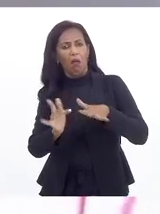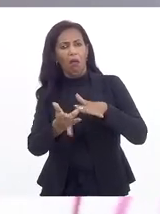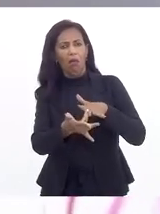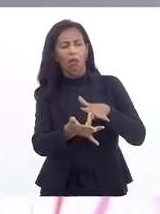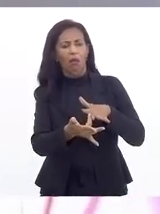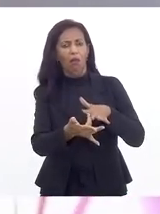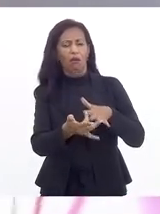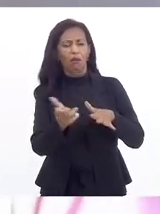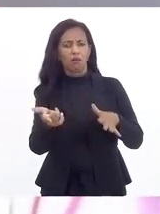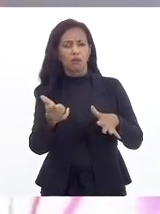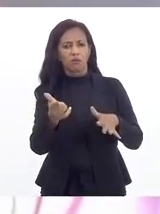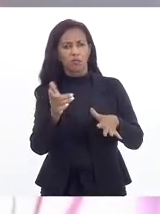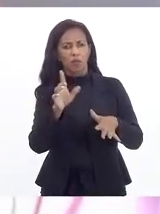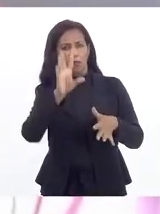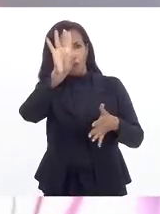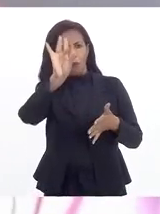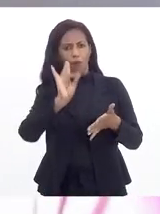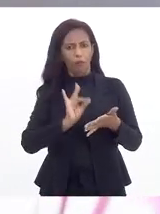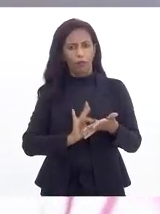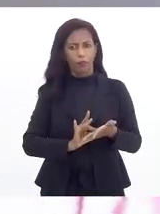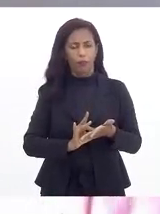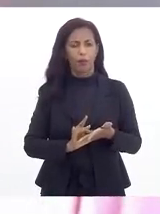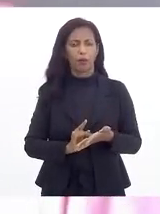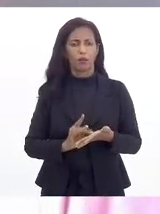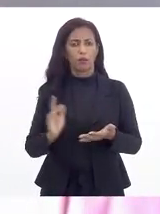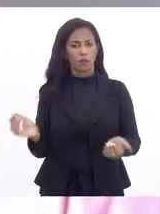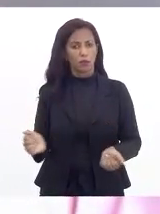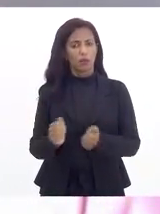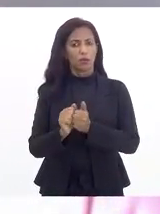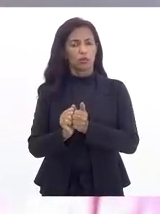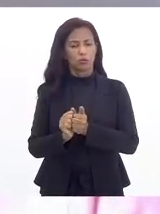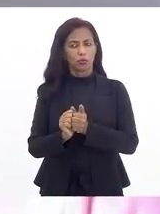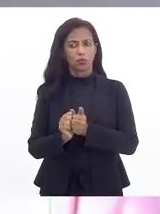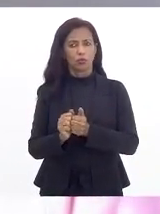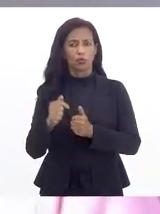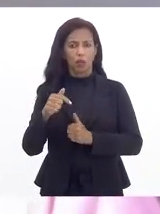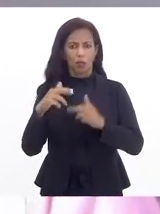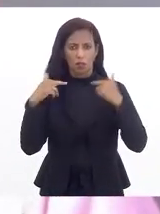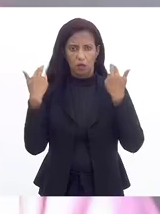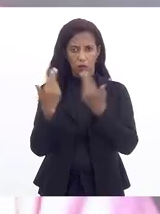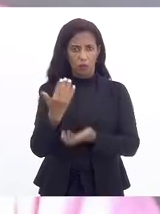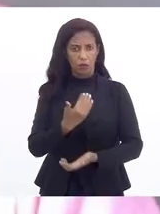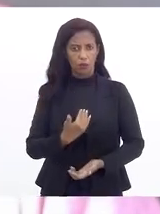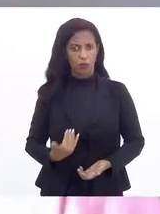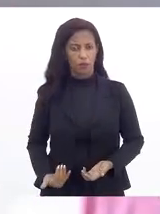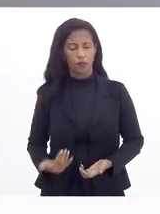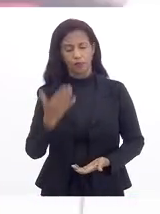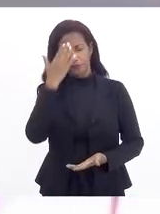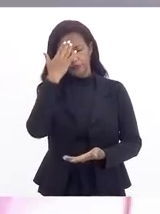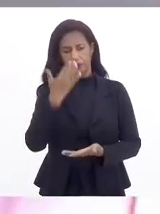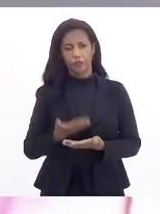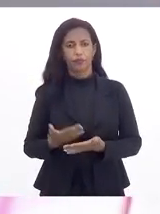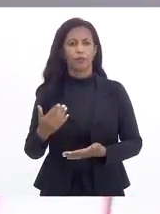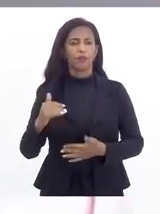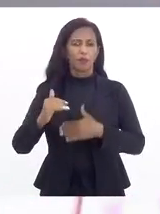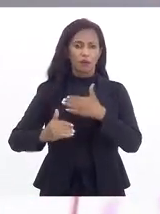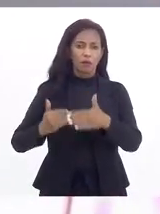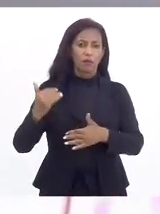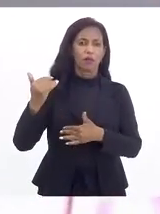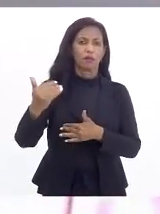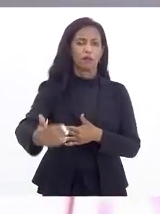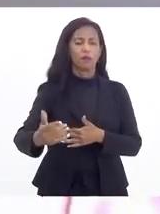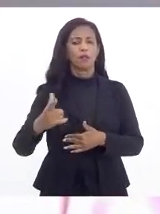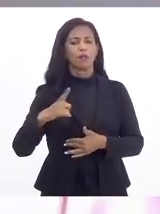fotos oriundas das redes sociais. Então, junto a esse RI, junto a essa audiência pública, acredito que mais à frente teremos